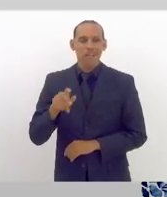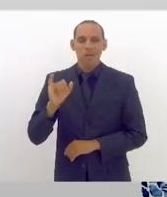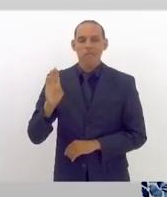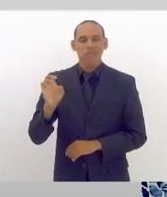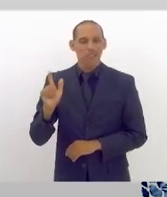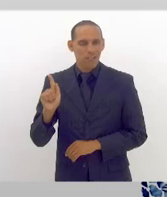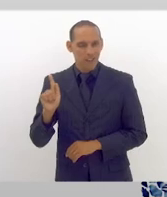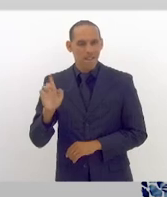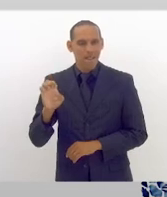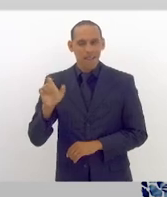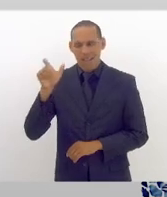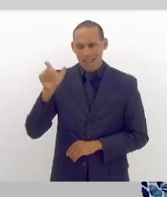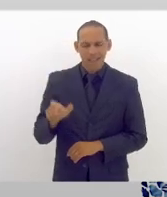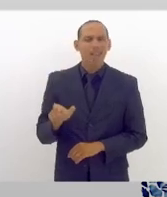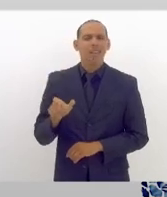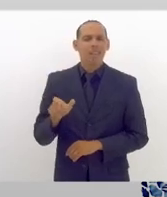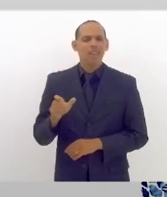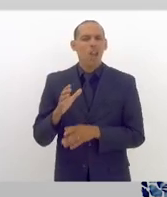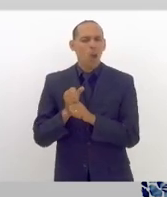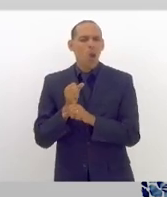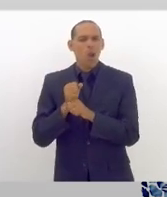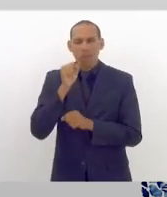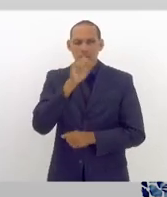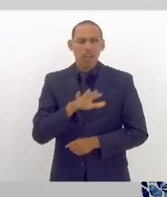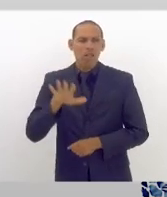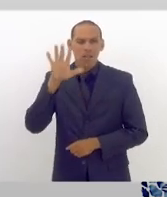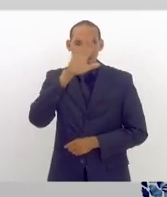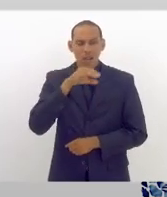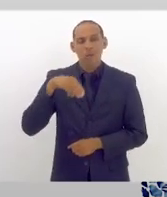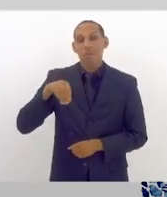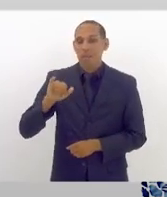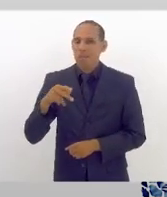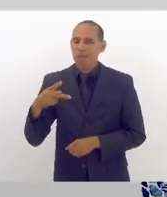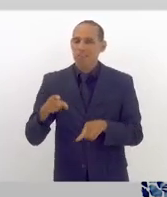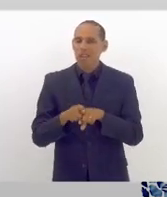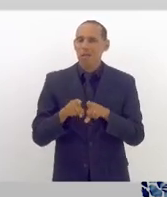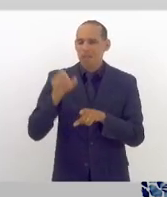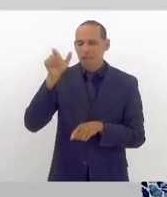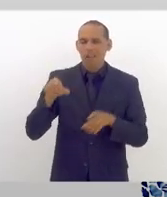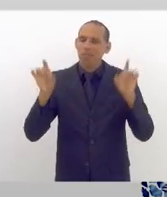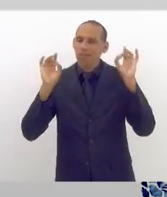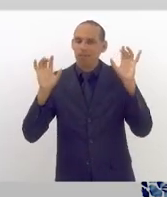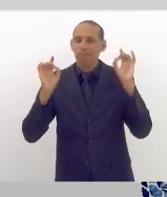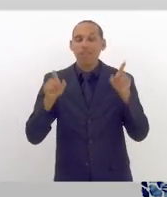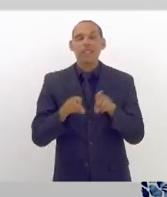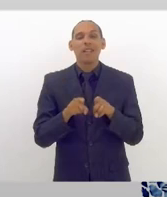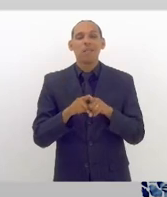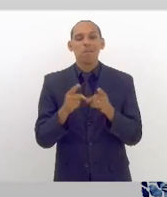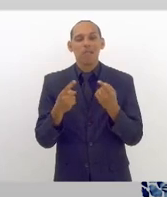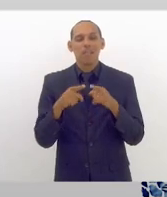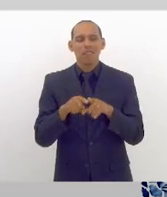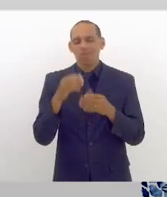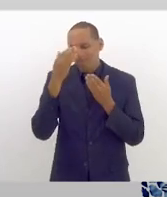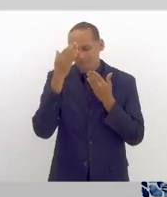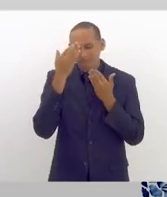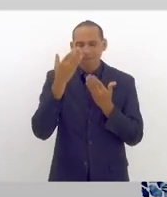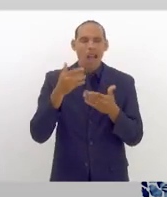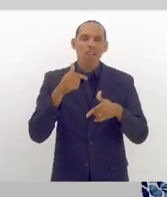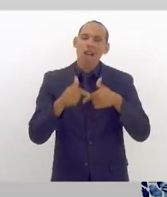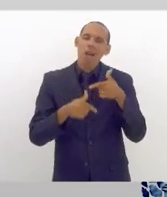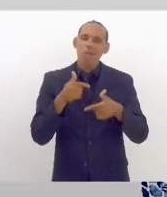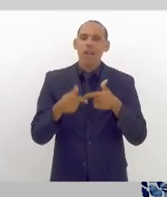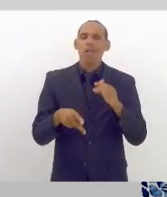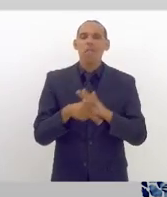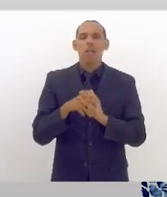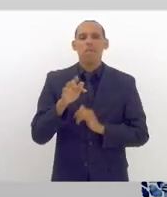contas em Matriz não são produto também queria agradecer muito a parceria e toda e todo o trabalho do